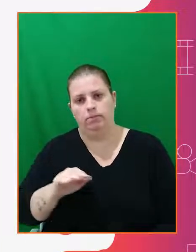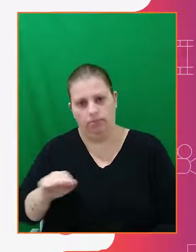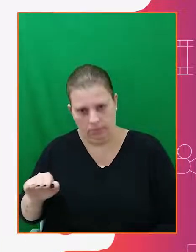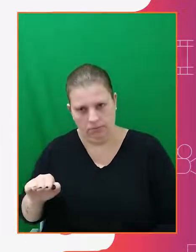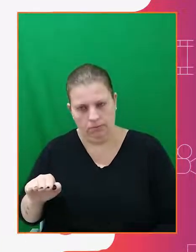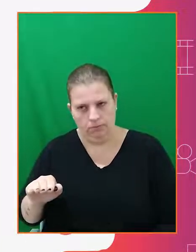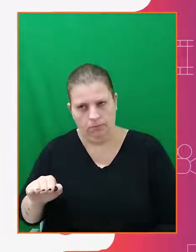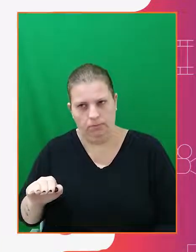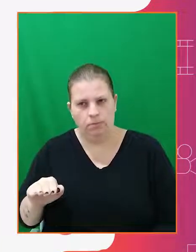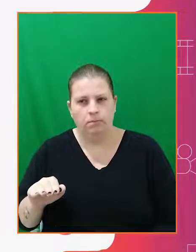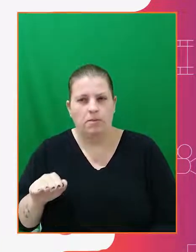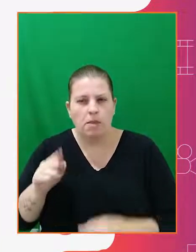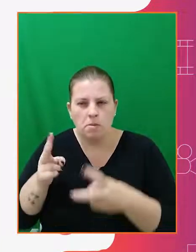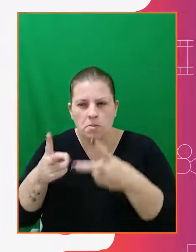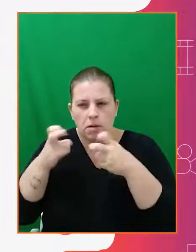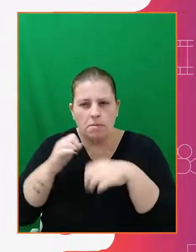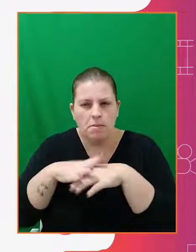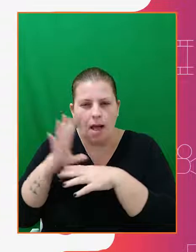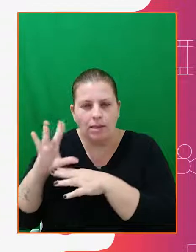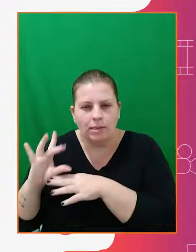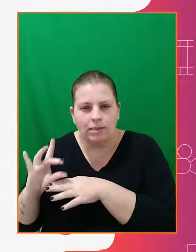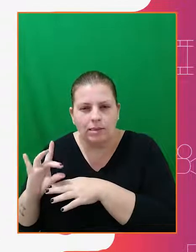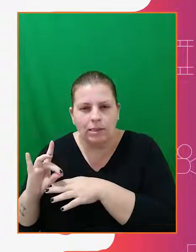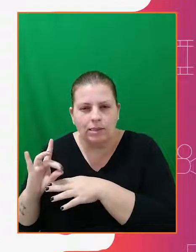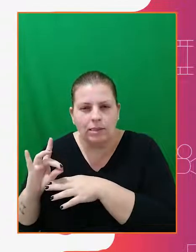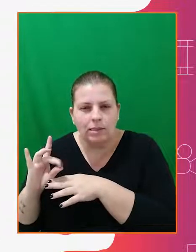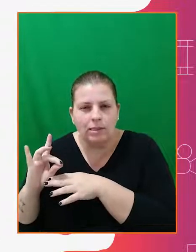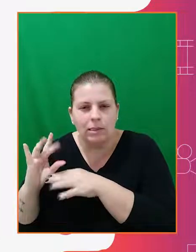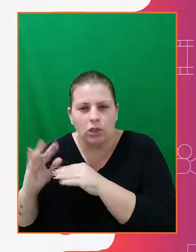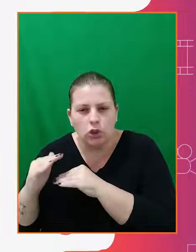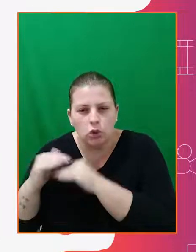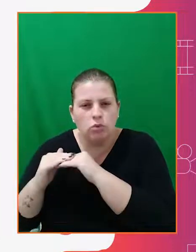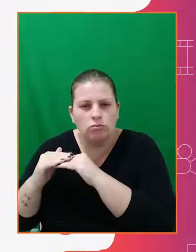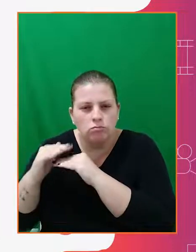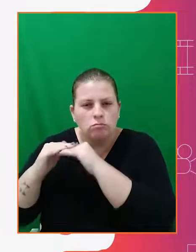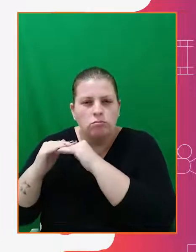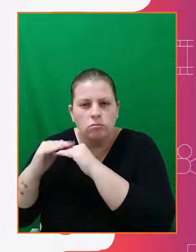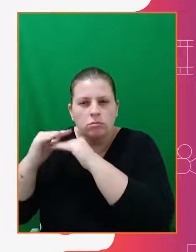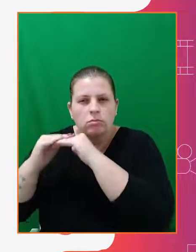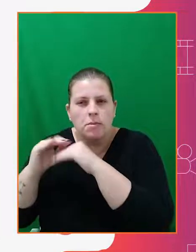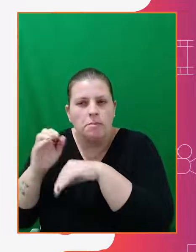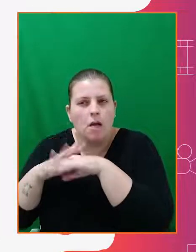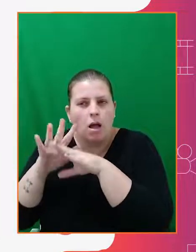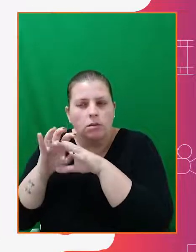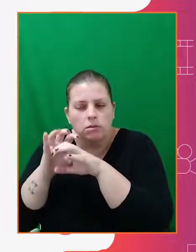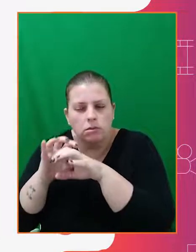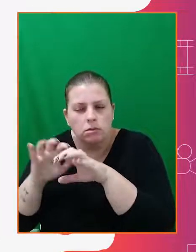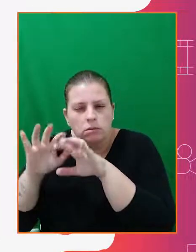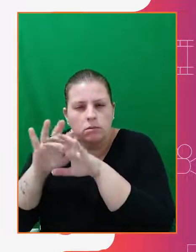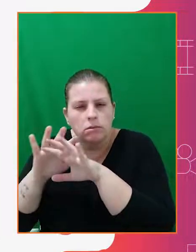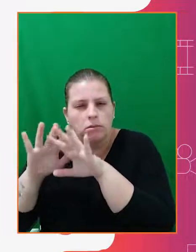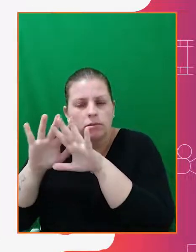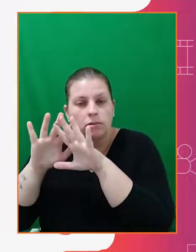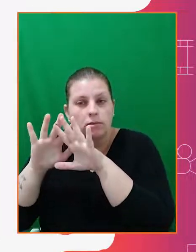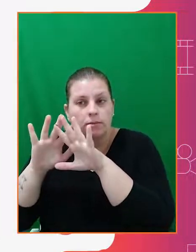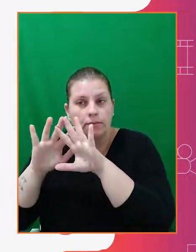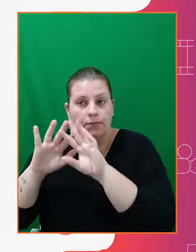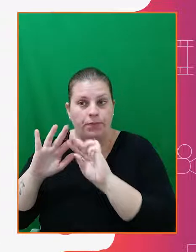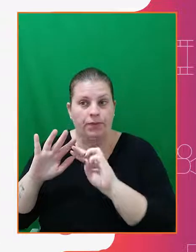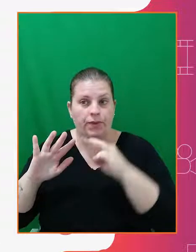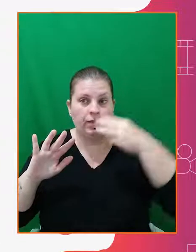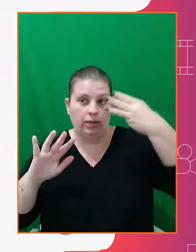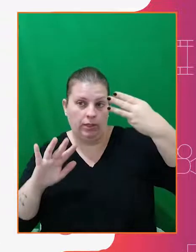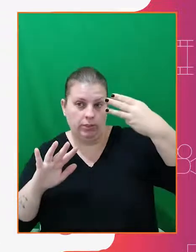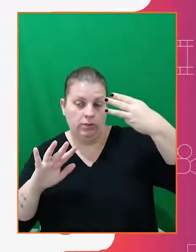quanto mais juntas as linhas, mais a sensação de um lugar mais sombreado. Já o número 3 e o